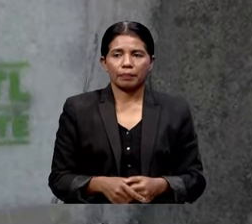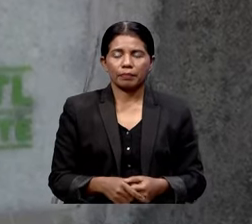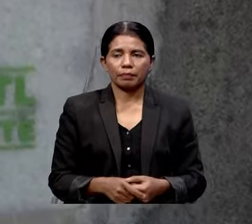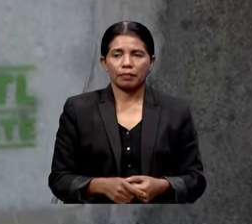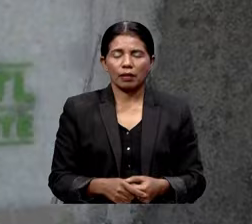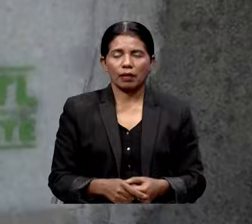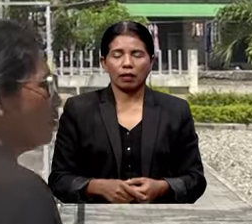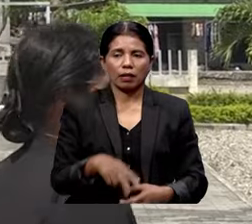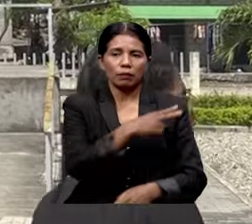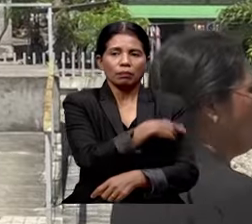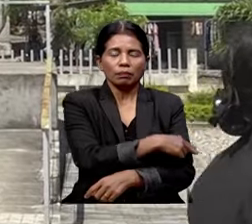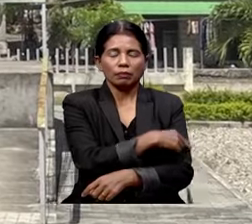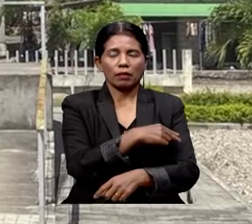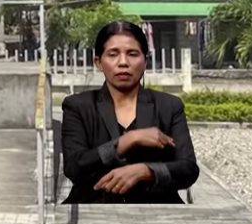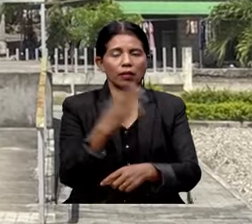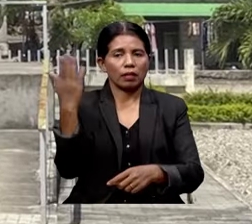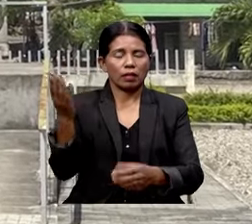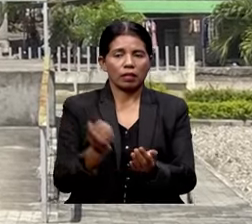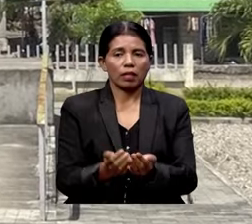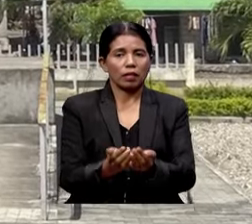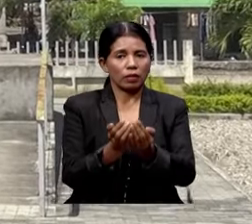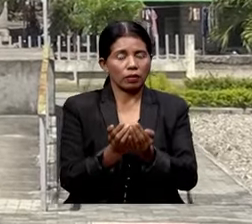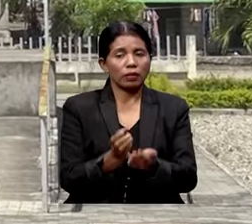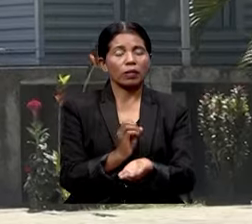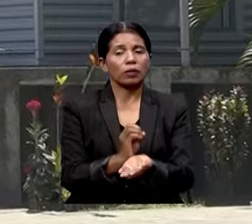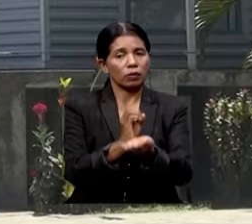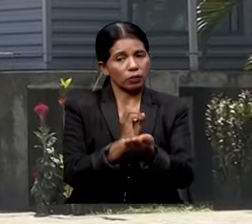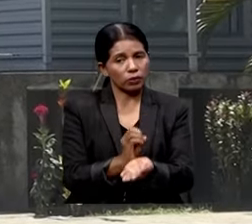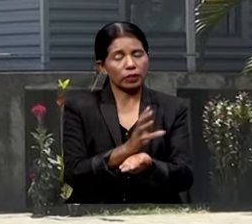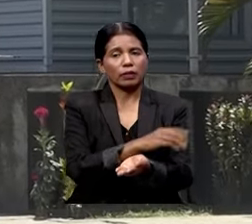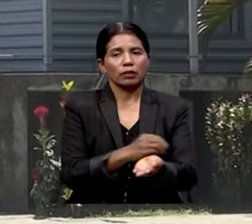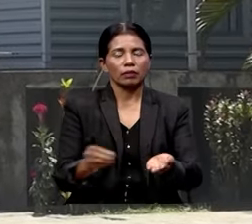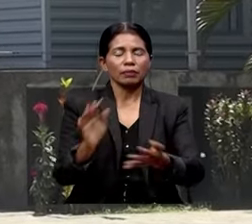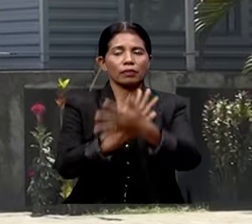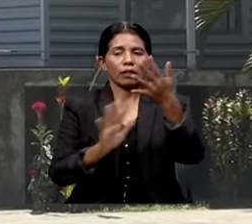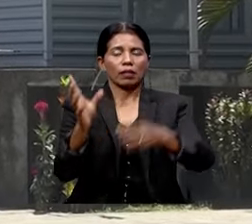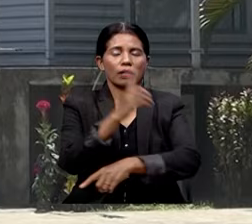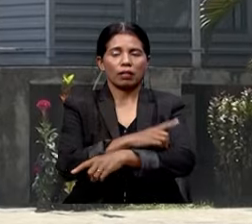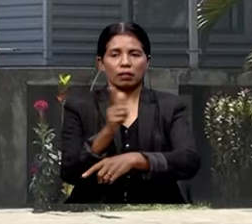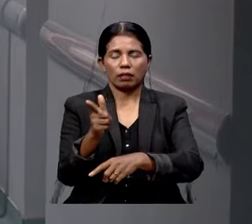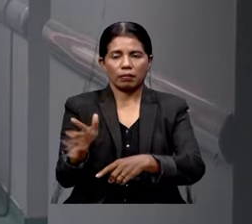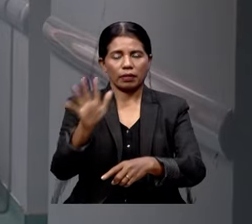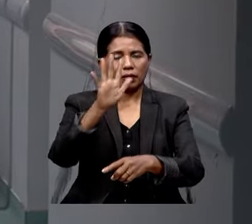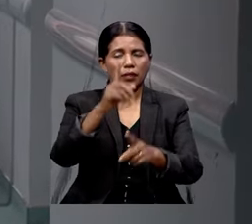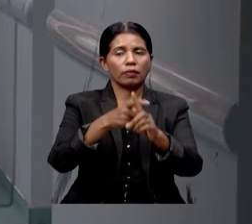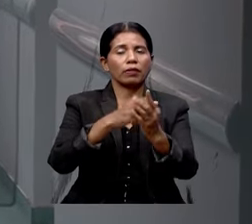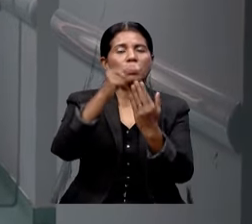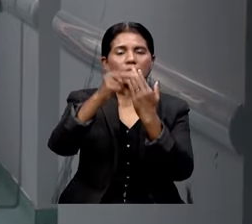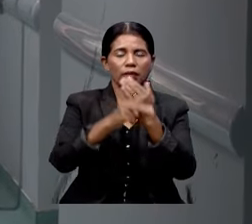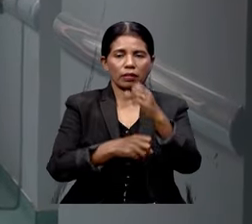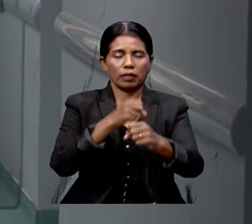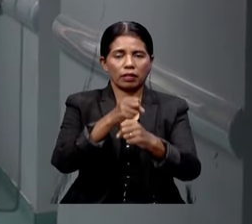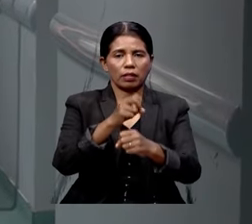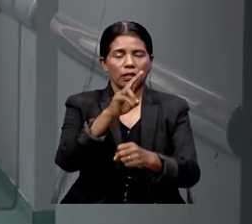Clínica Cardiologia Região Administrativa Especial Ecusi Ambeno, nebe halo inauguração e halo ron ronolo recin lima o fula novembro tina rion